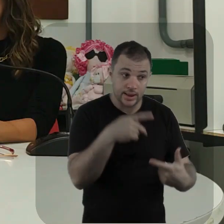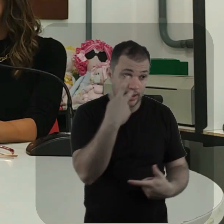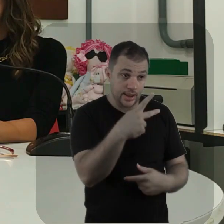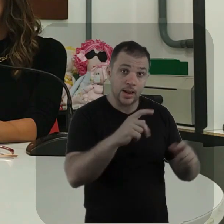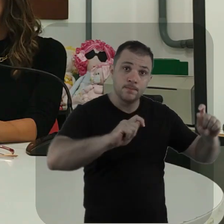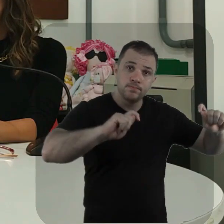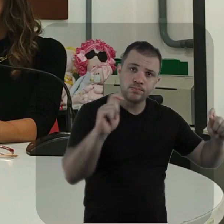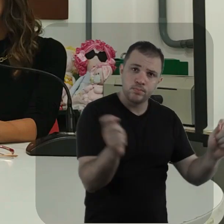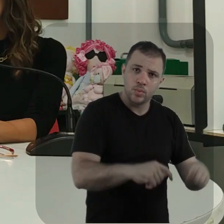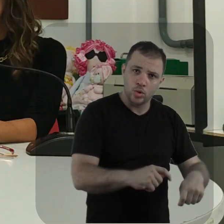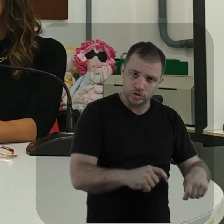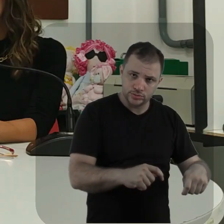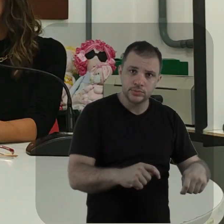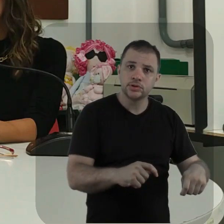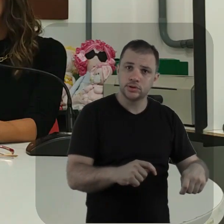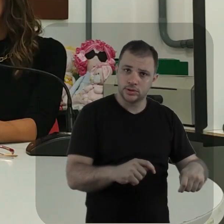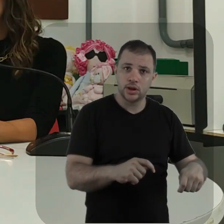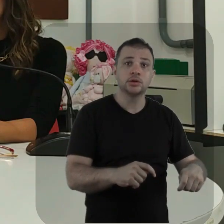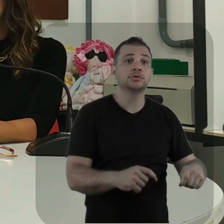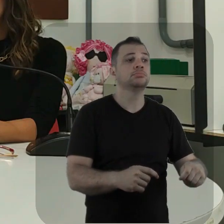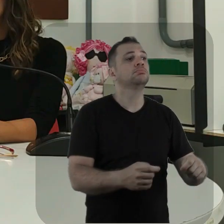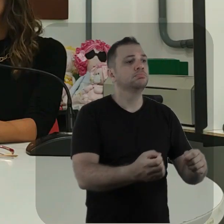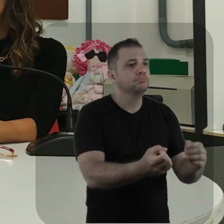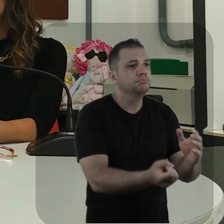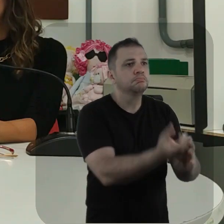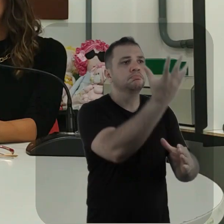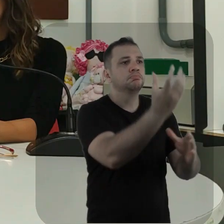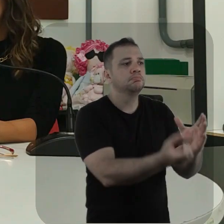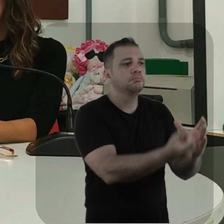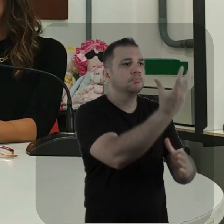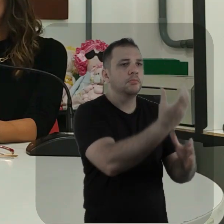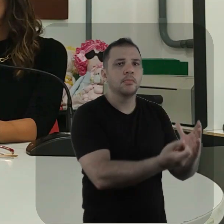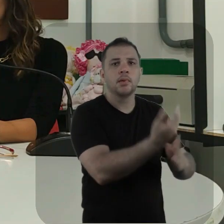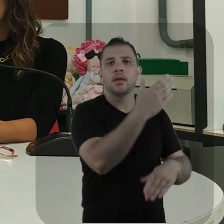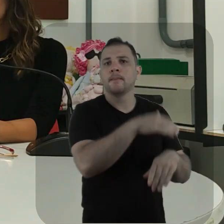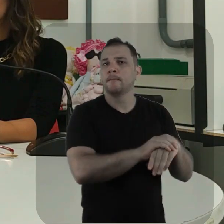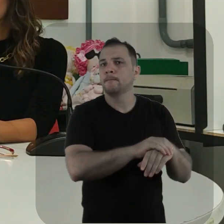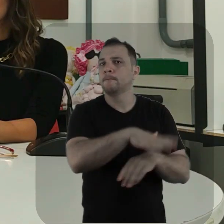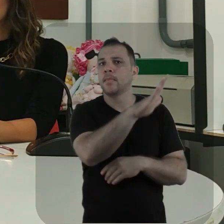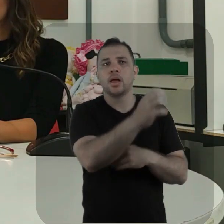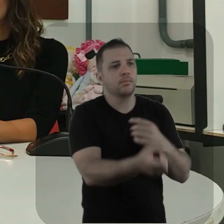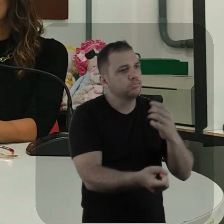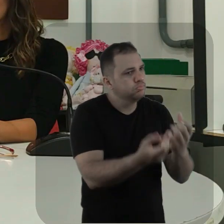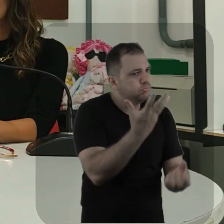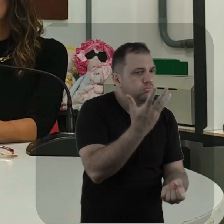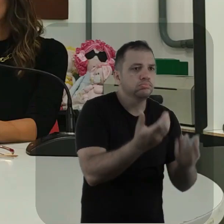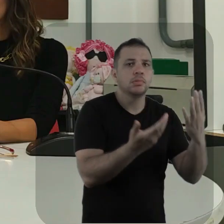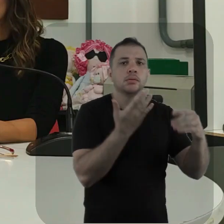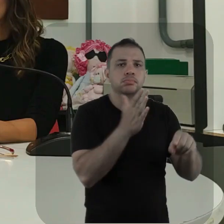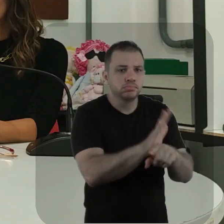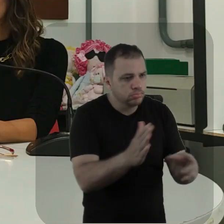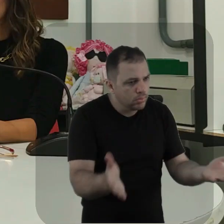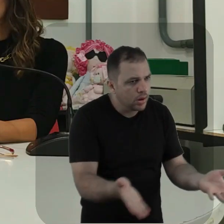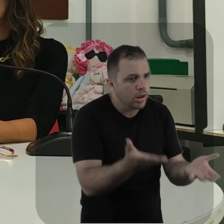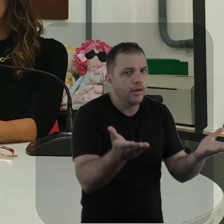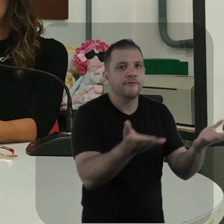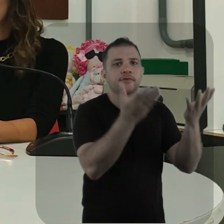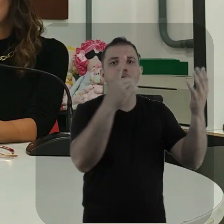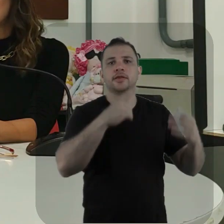vez mais para que essas potencialidades elas possam emergir, que elas possam estar ali presentes, né, e que isso vá gerando